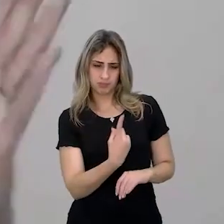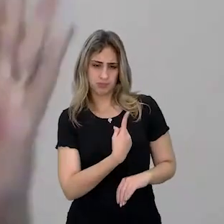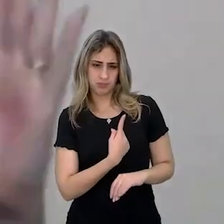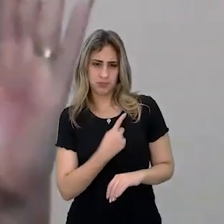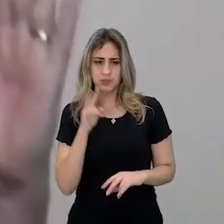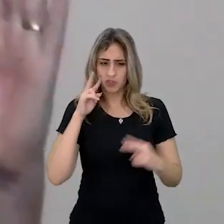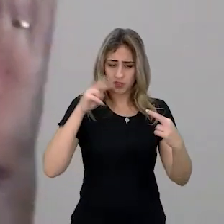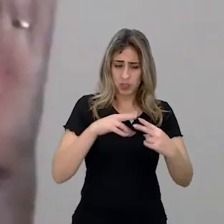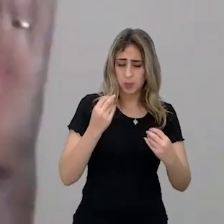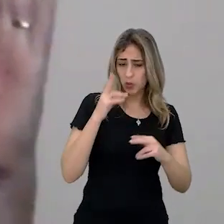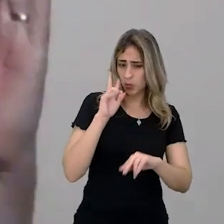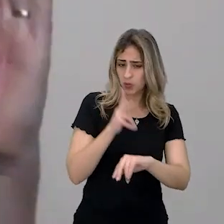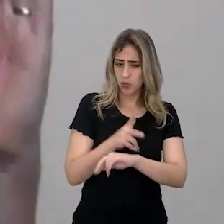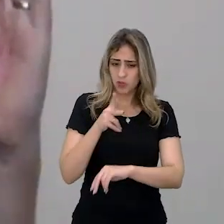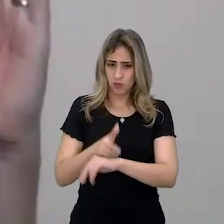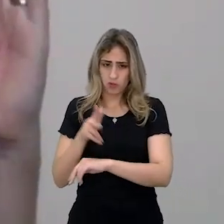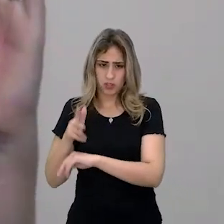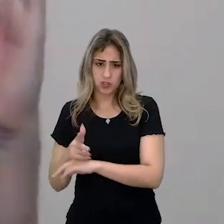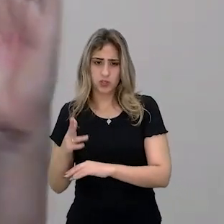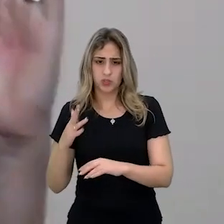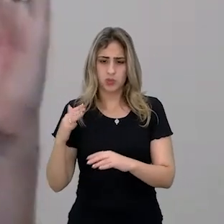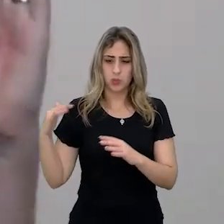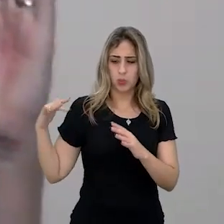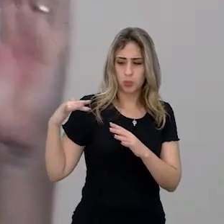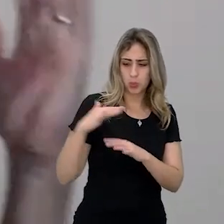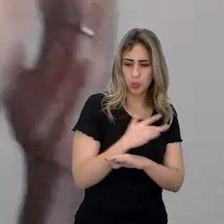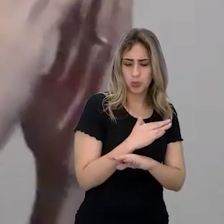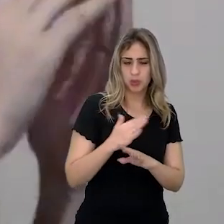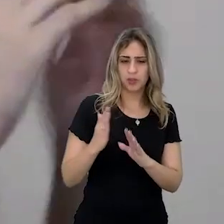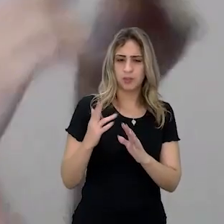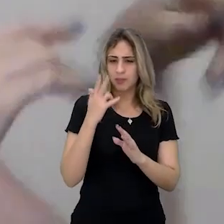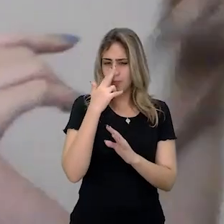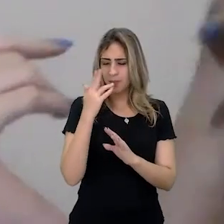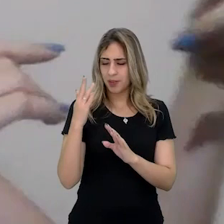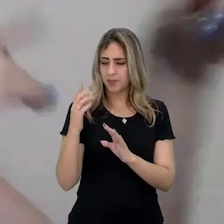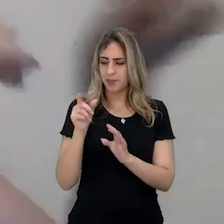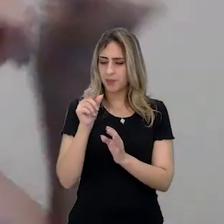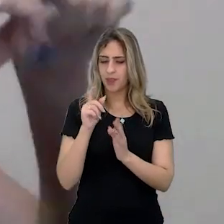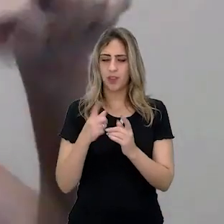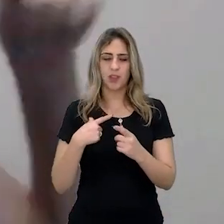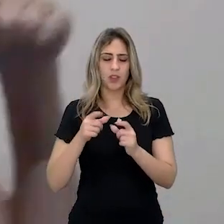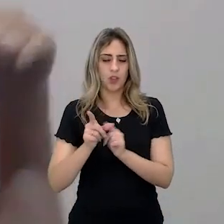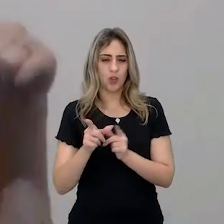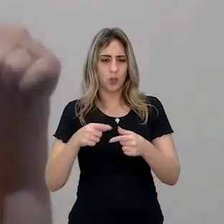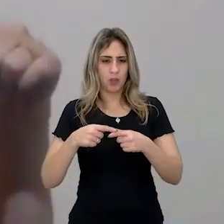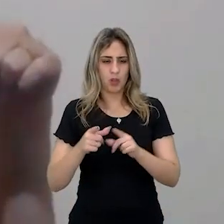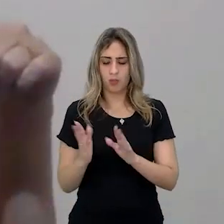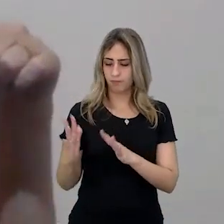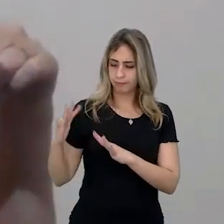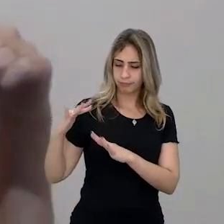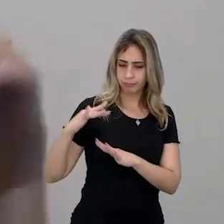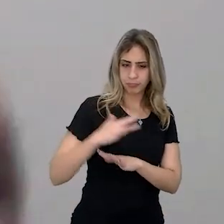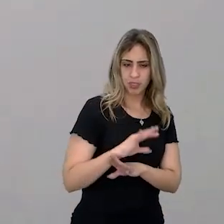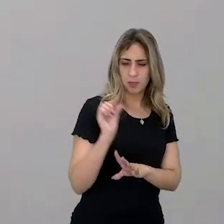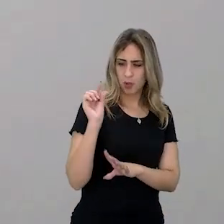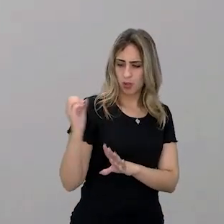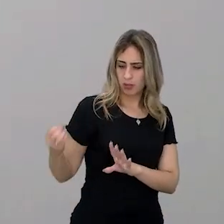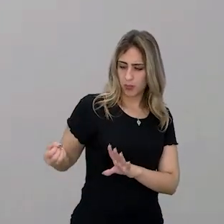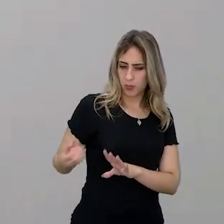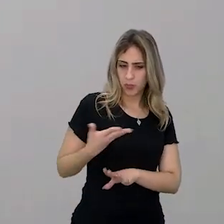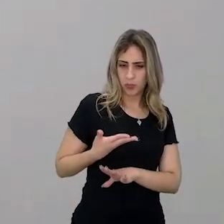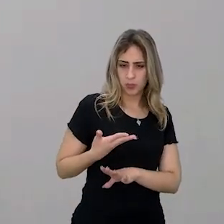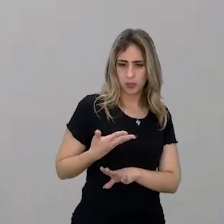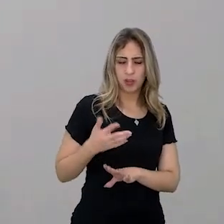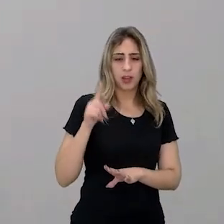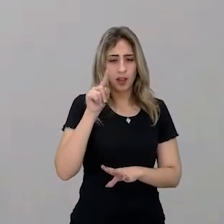vê muito vídeo, derruba bastante dominós, assim, e no fim ele joga uma bolinha para frente.